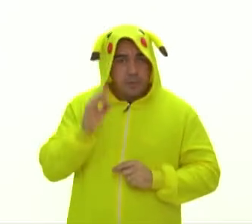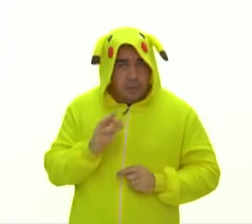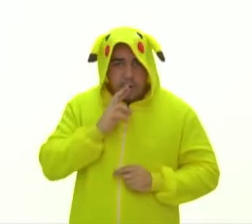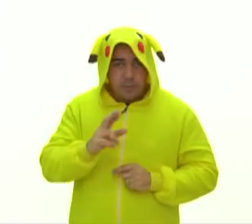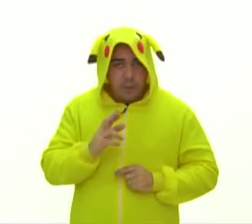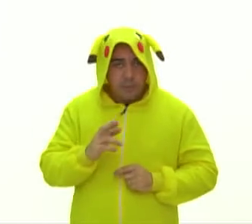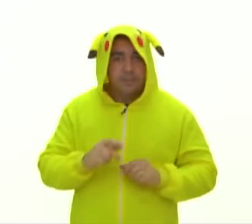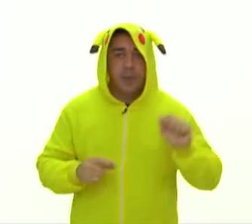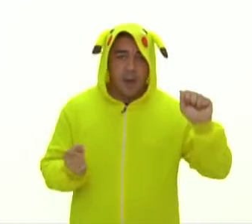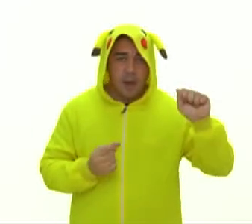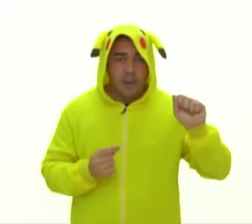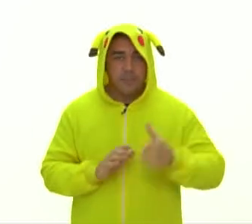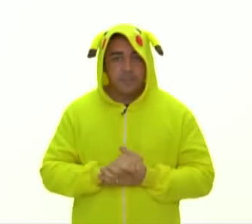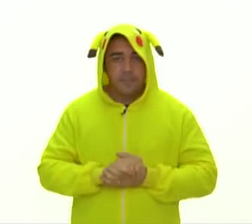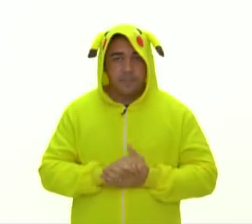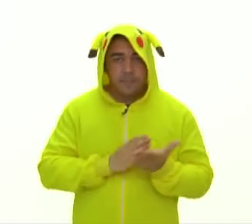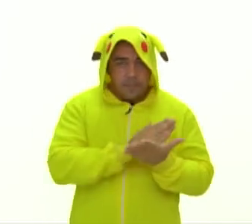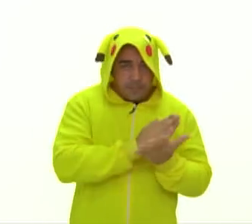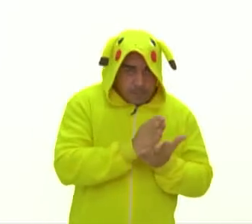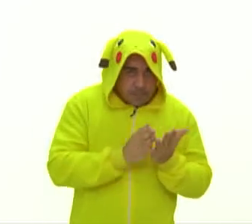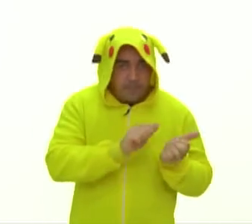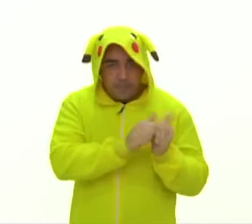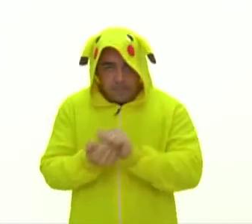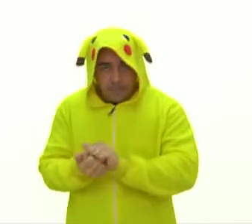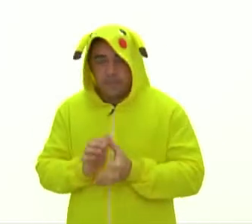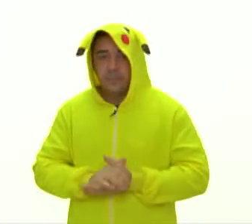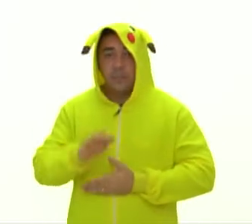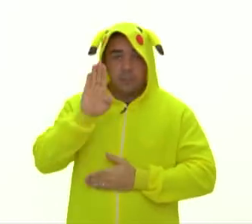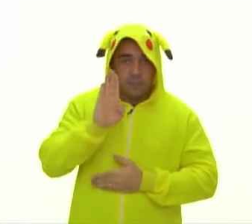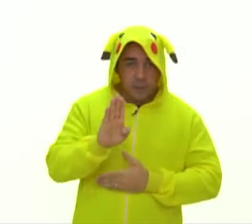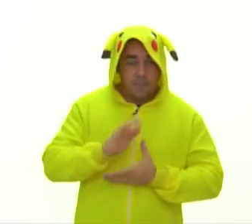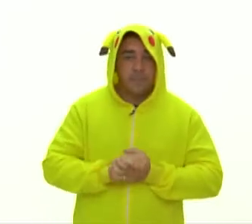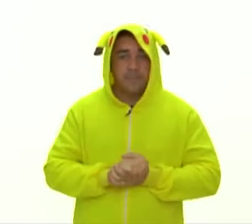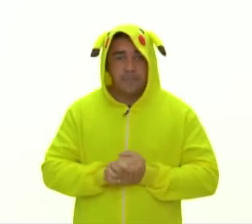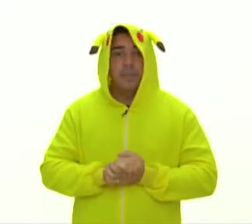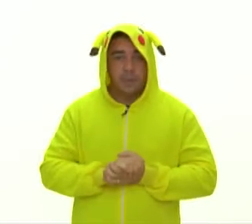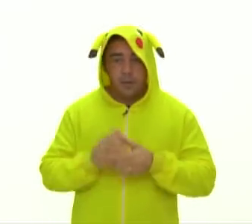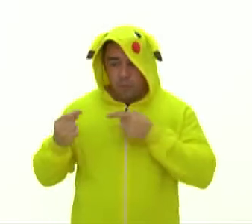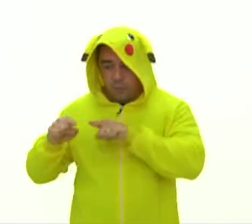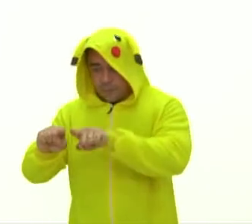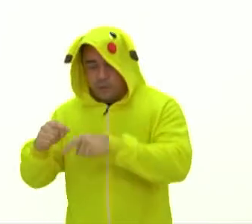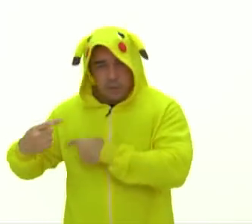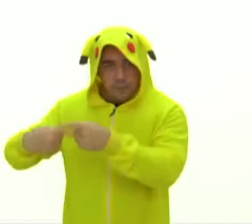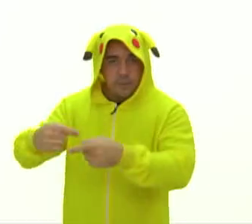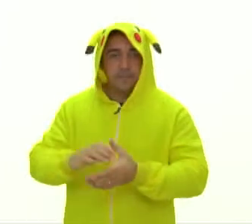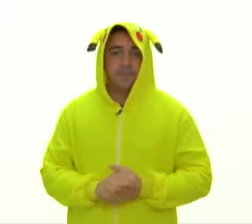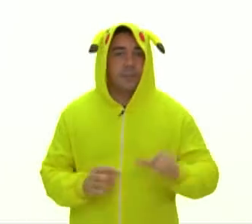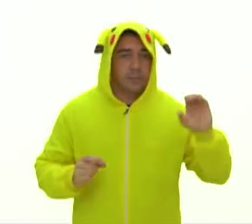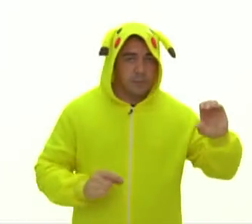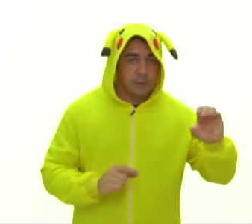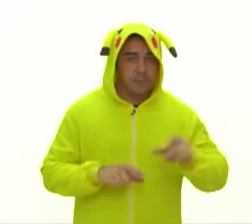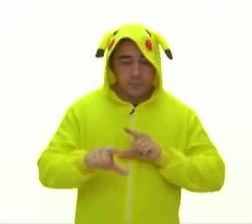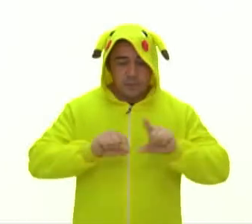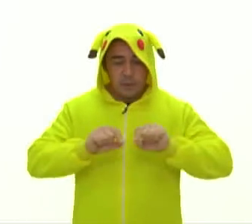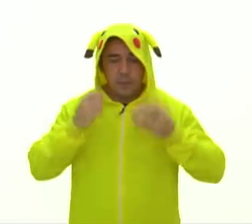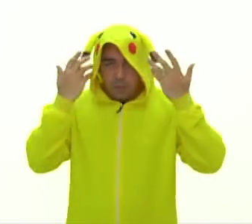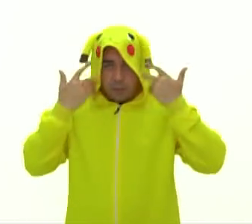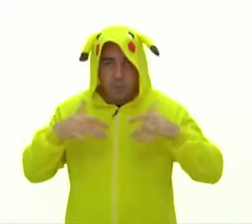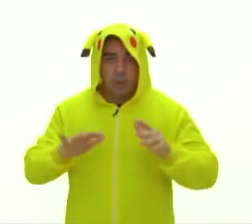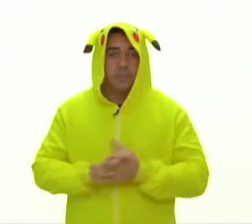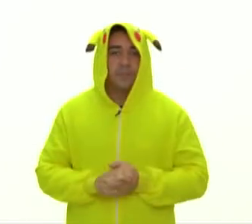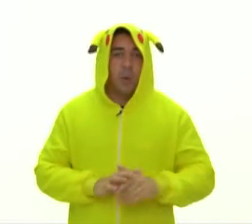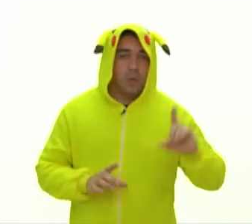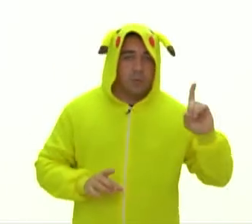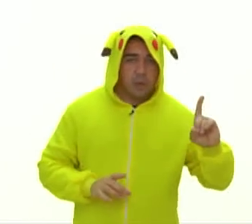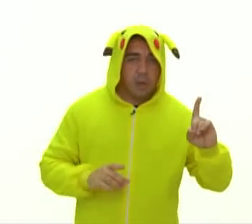processo? Letra A, irradiação adaptativa. Letra B, convergência evolutiva. Letra C, seleção natural. Ou letra